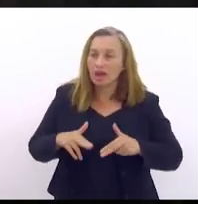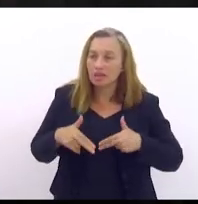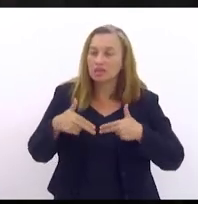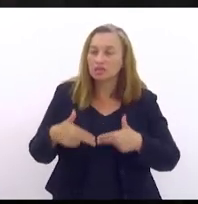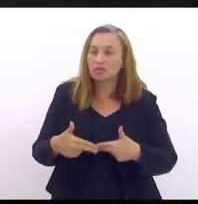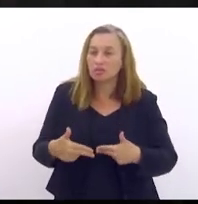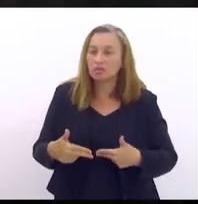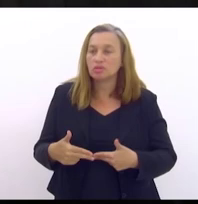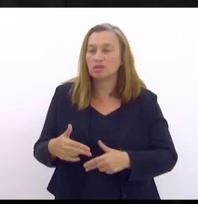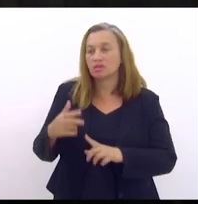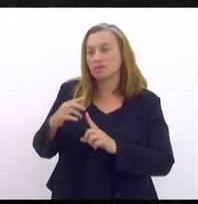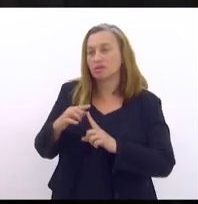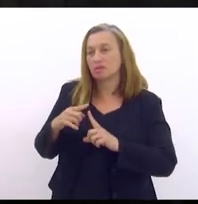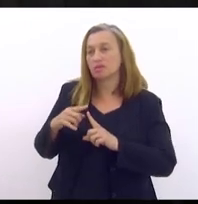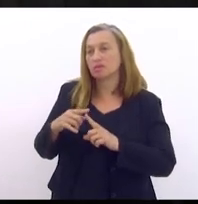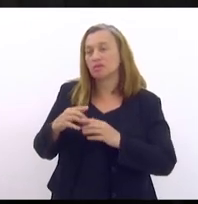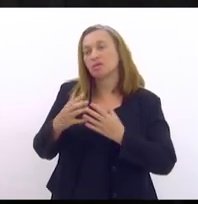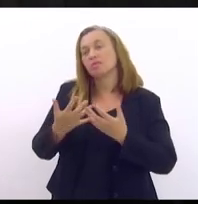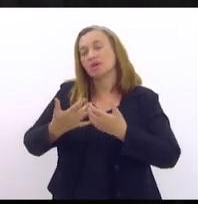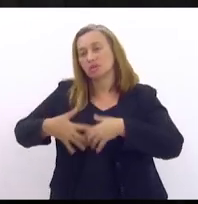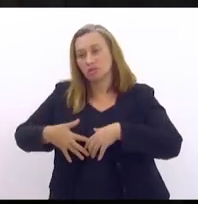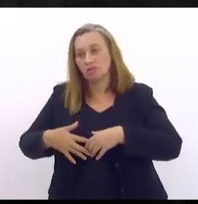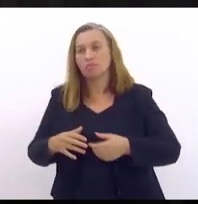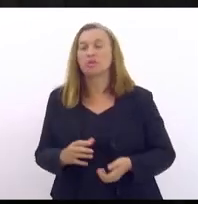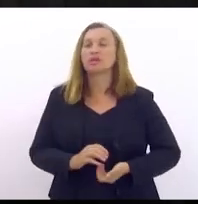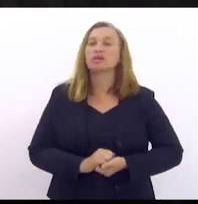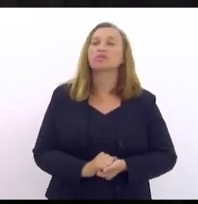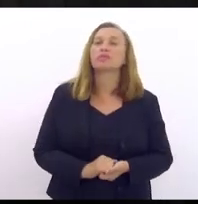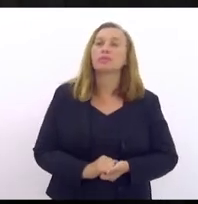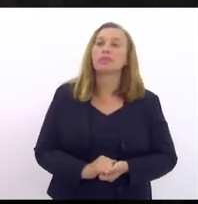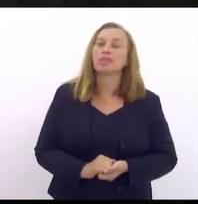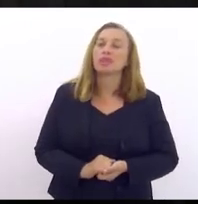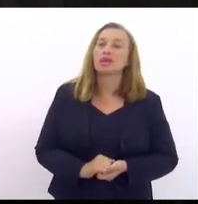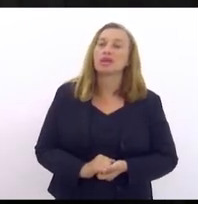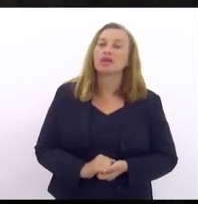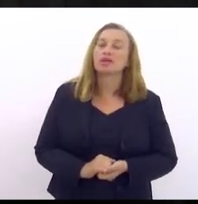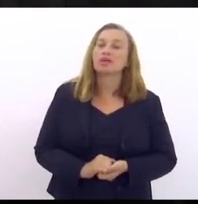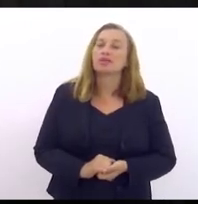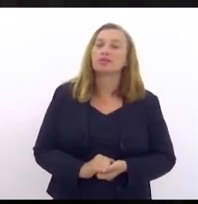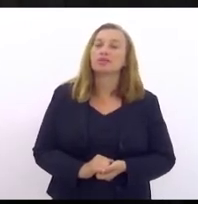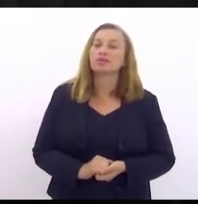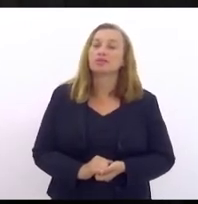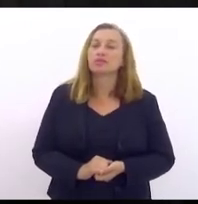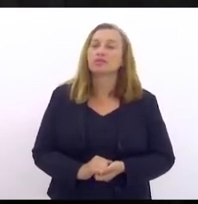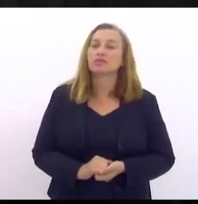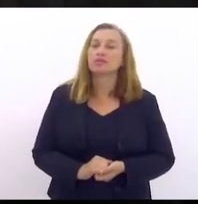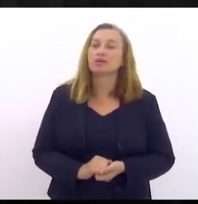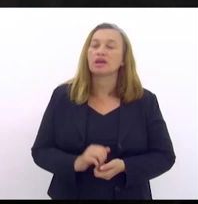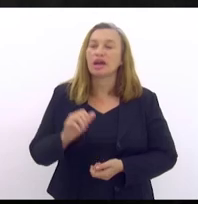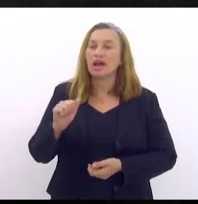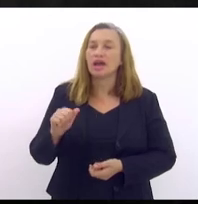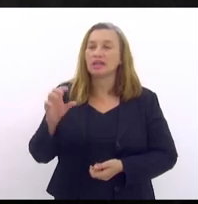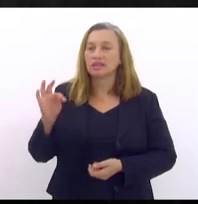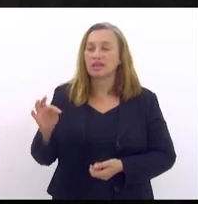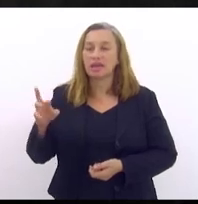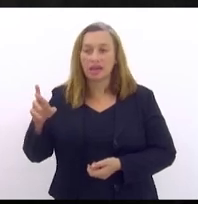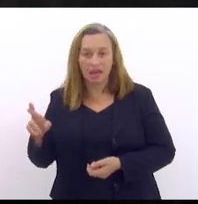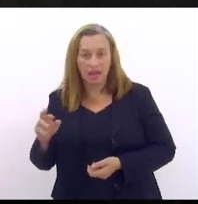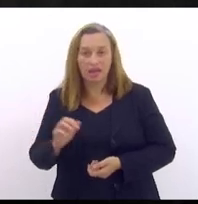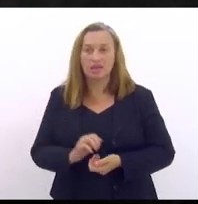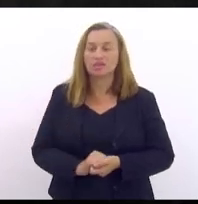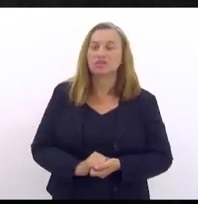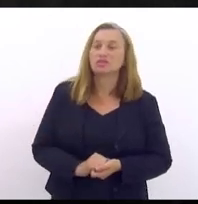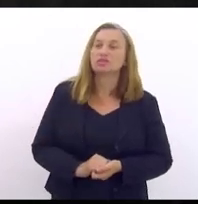de Petrópolis, a CAMIAC, que é a Cooperação dos Artesãos do Município de Itaguaí, a ATERJ,